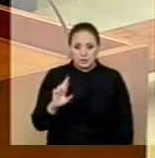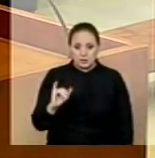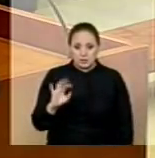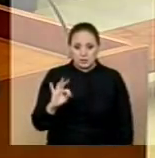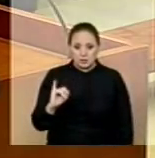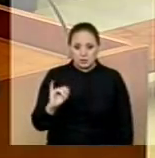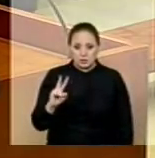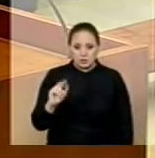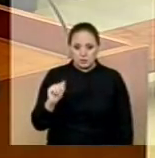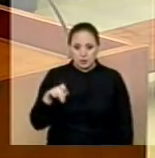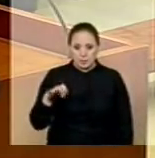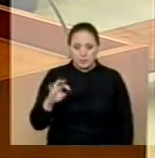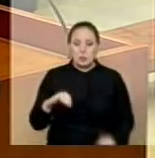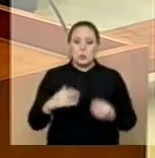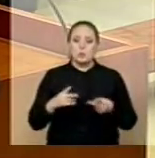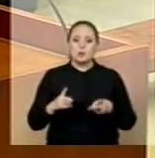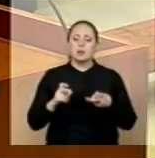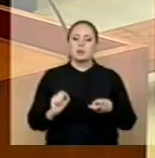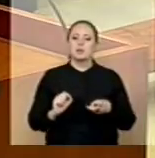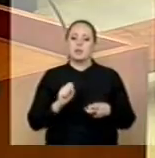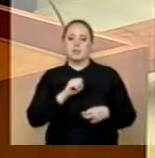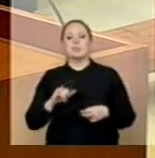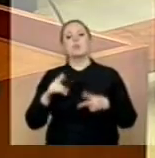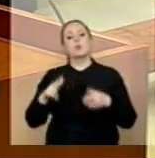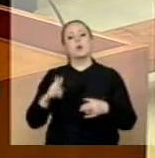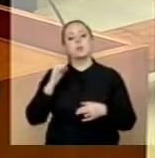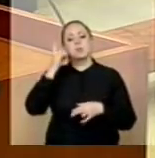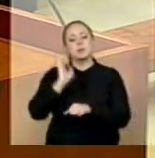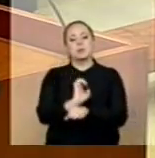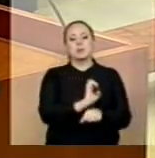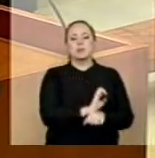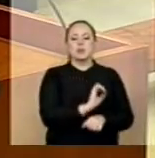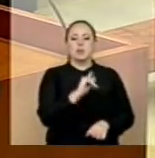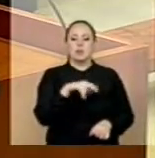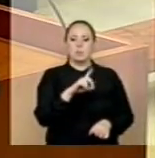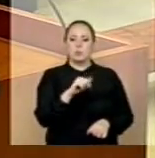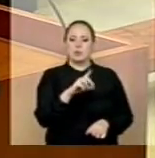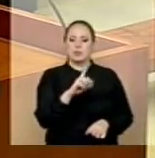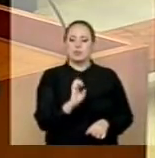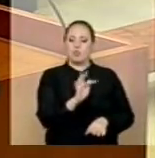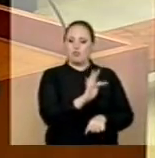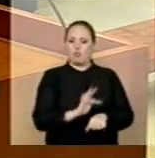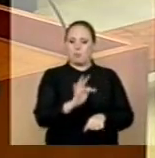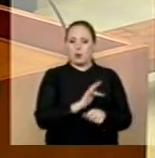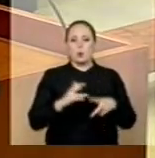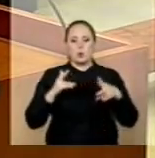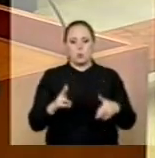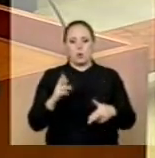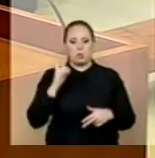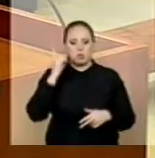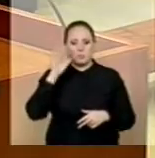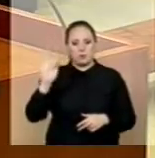verifica que a extensão aos deputados estaduais das imunidades formais dadas aos deputados e